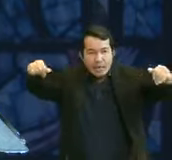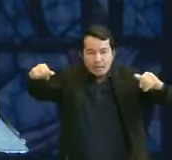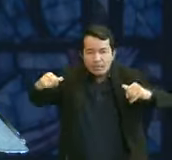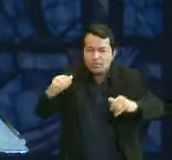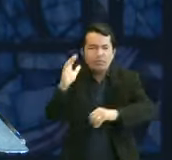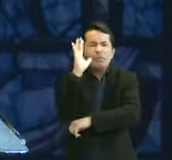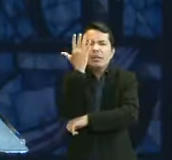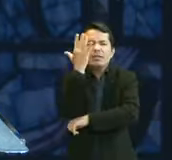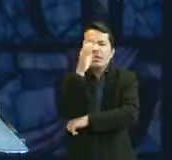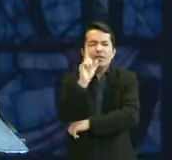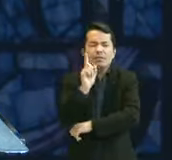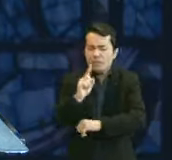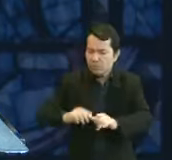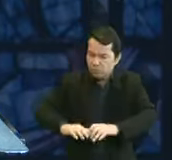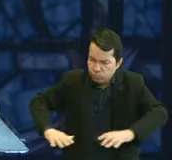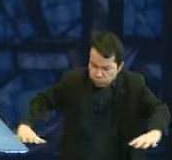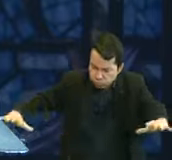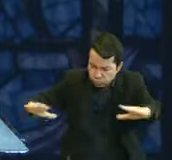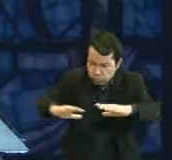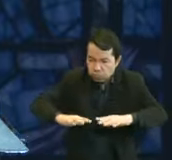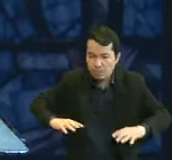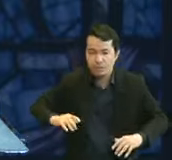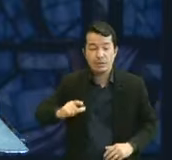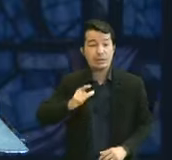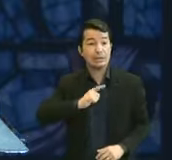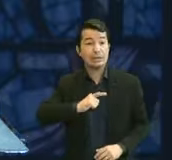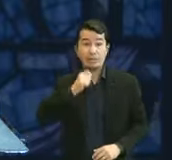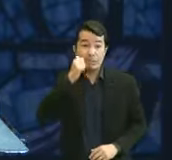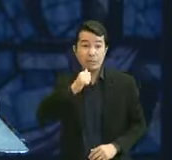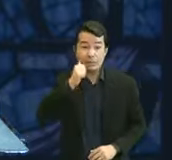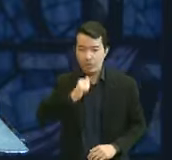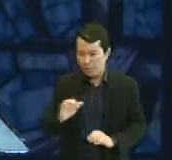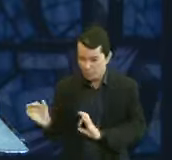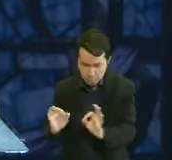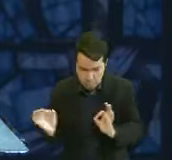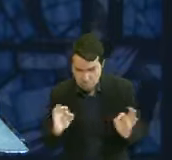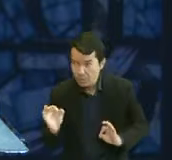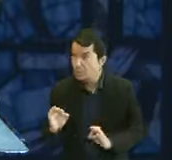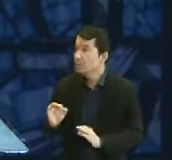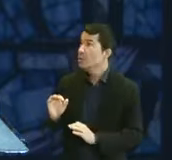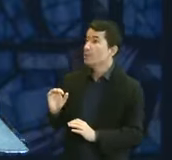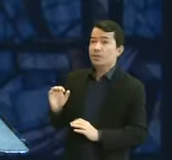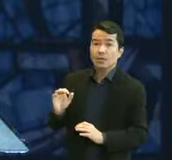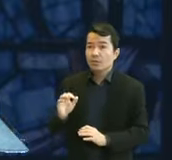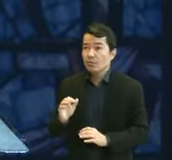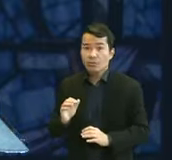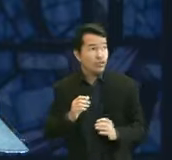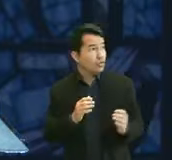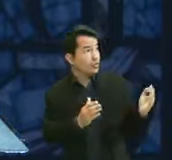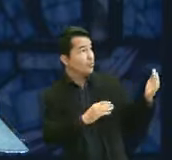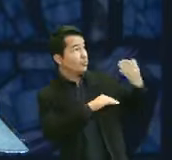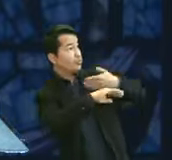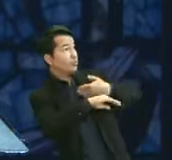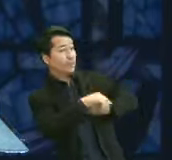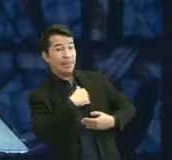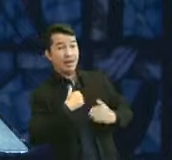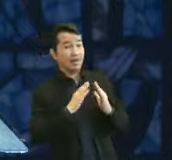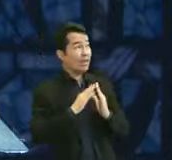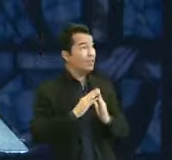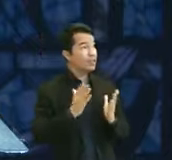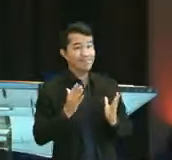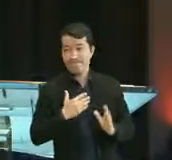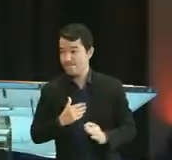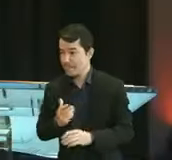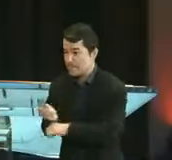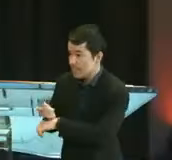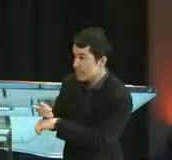chegaram visitas na sua casa, e ela vai nos cômodos que tinha, tentando procurar algo para nos oferecer, mas